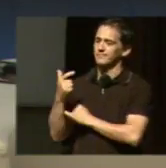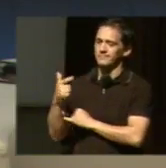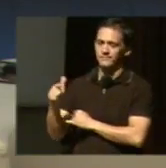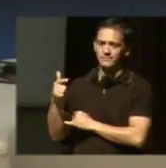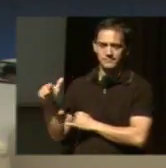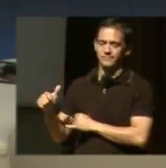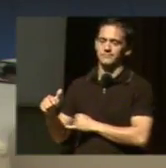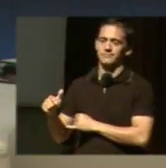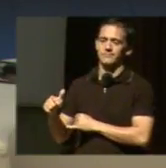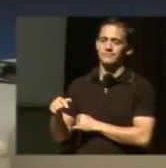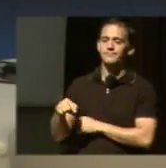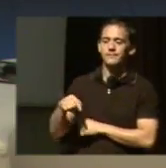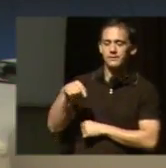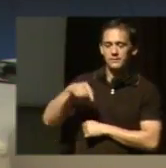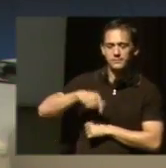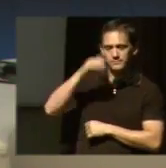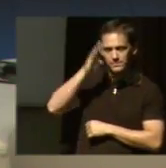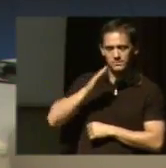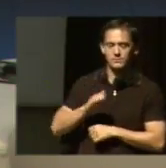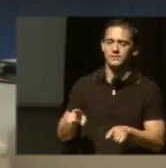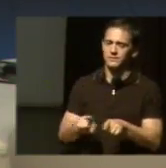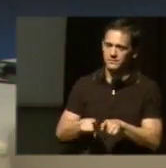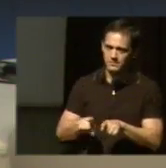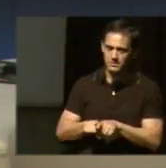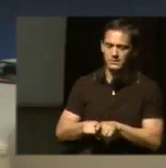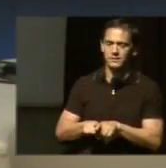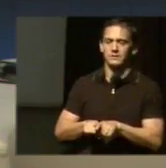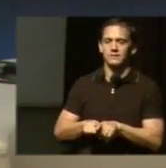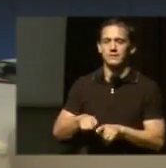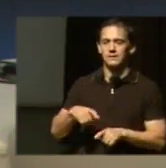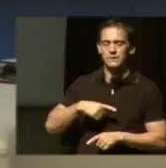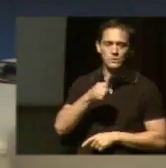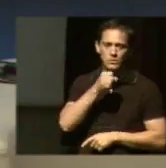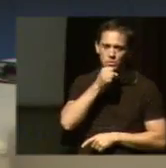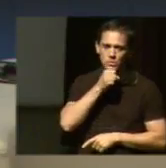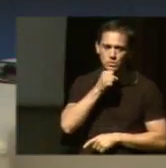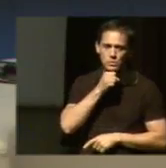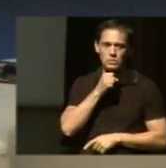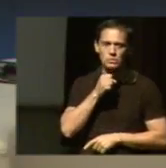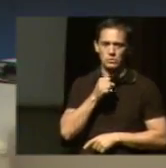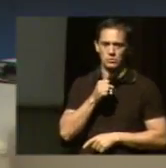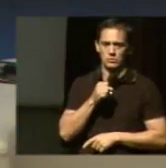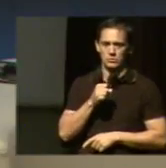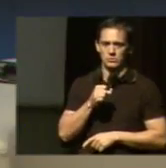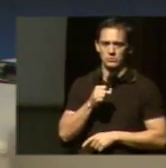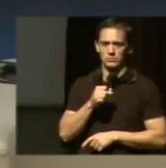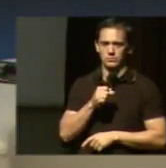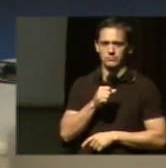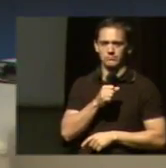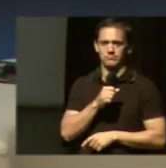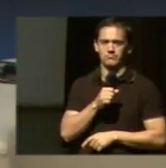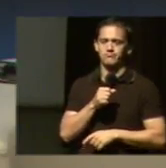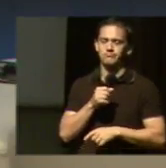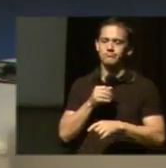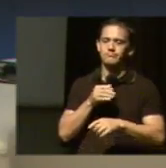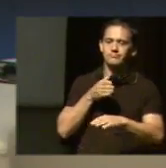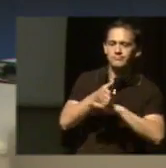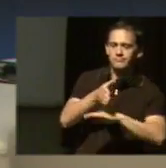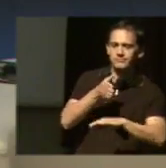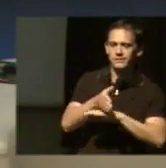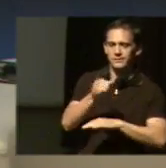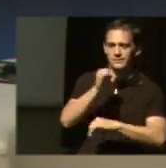também muitas pessoas idosas que não são excluídos, não só da internet, mas também têm